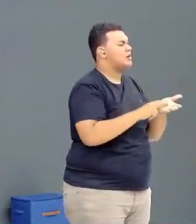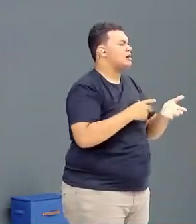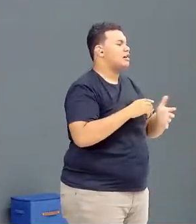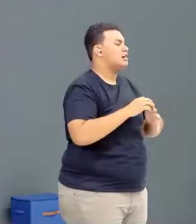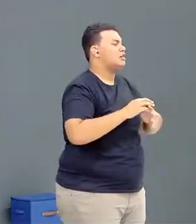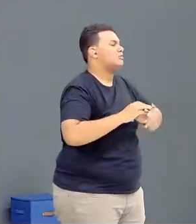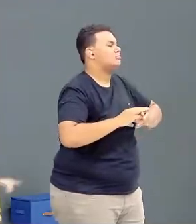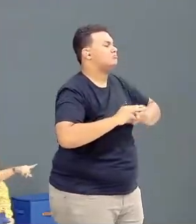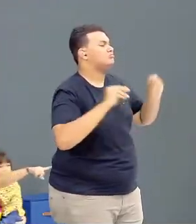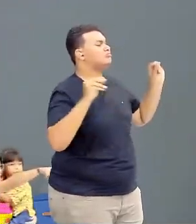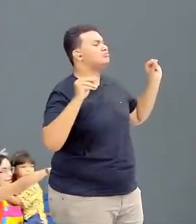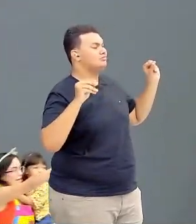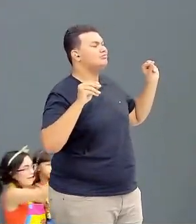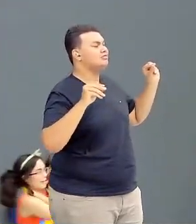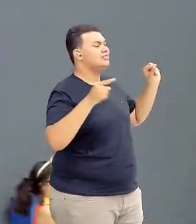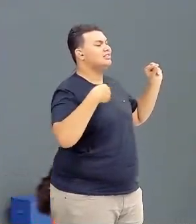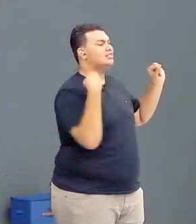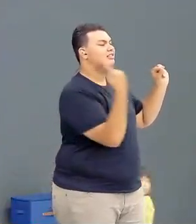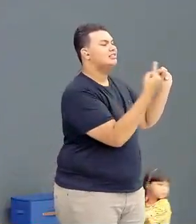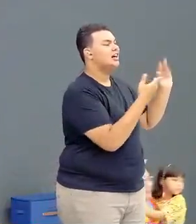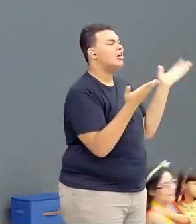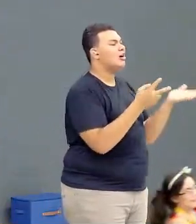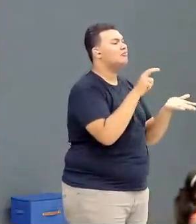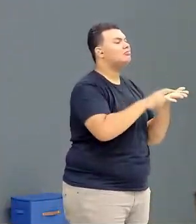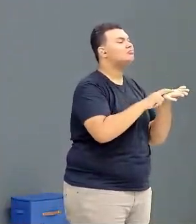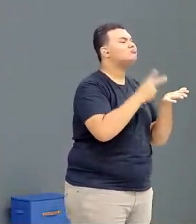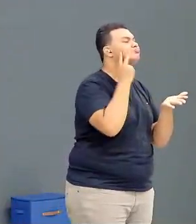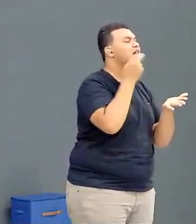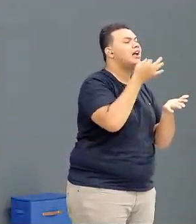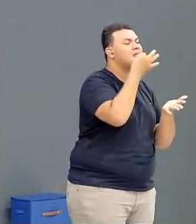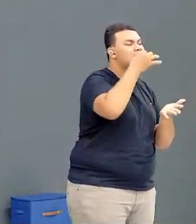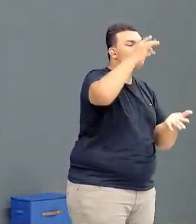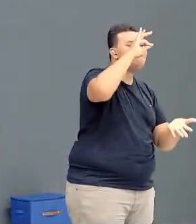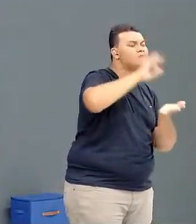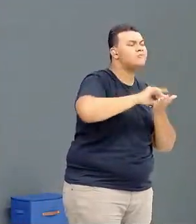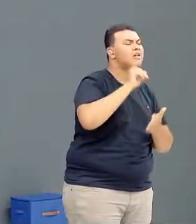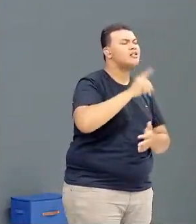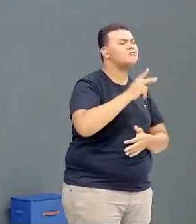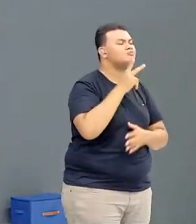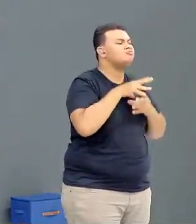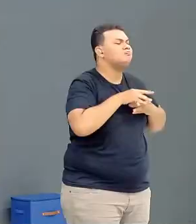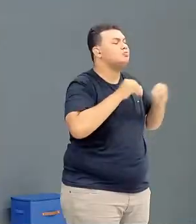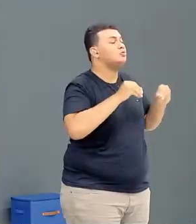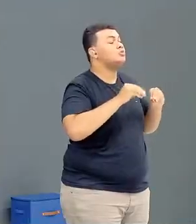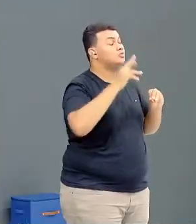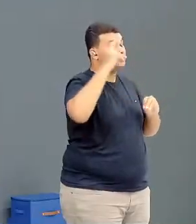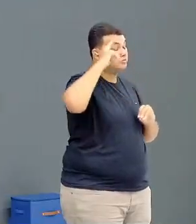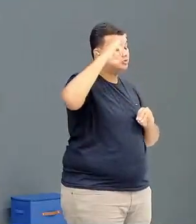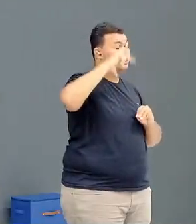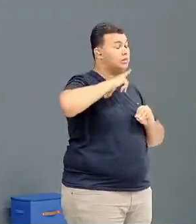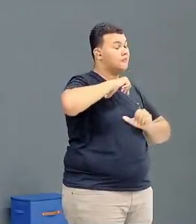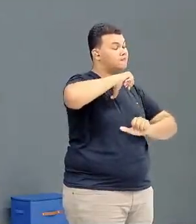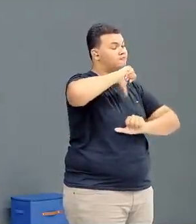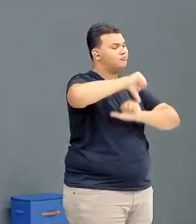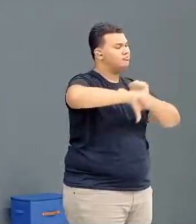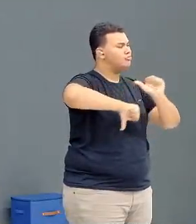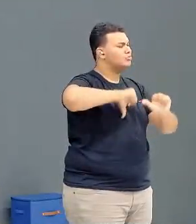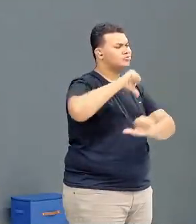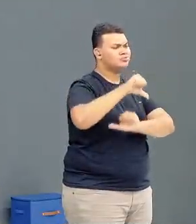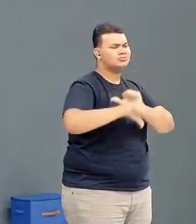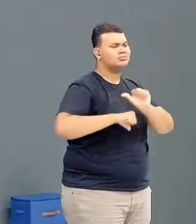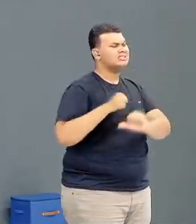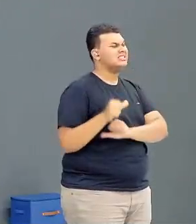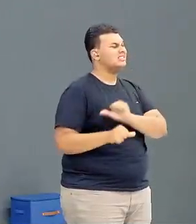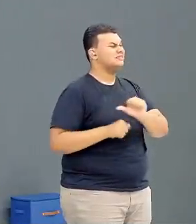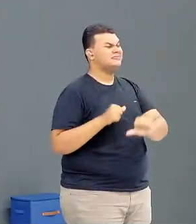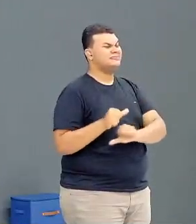eu creio. Essa manhã de Santa Ceia é sim uma manhã de cura. O Senhor está mudando muitas pretensões